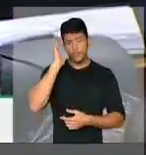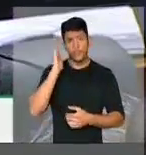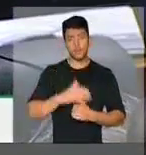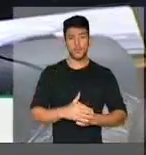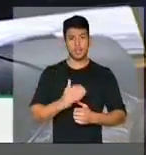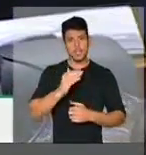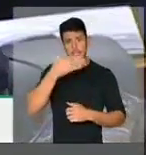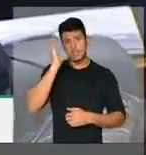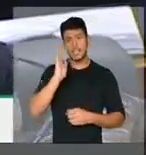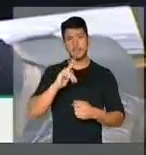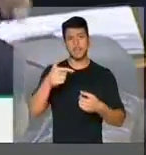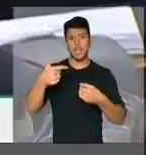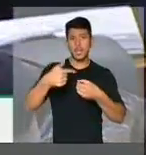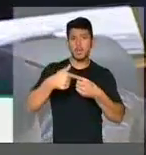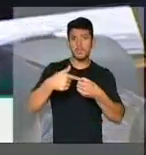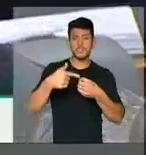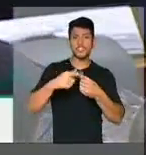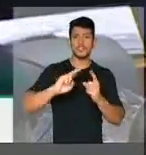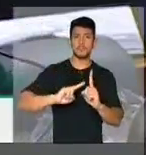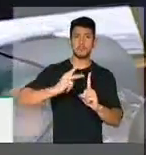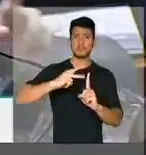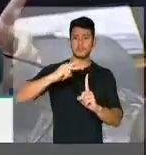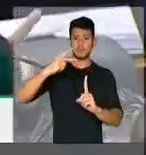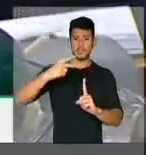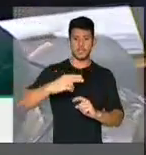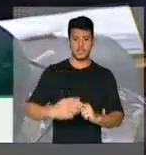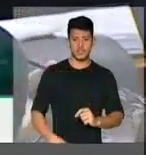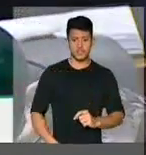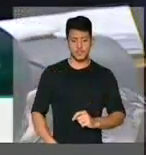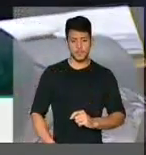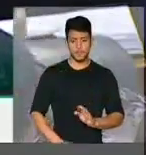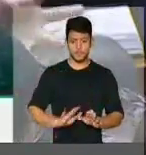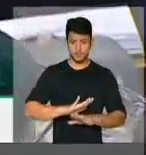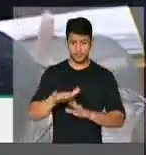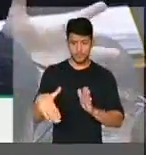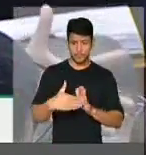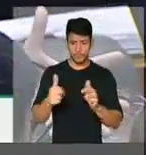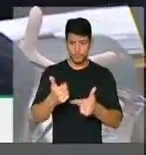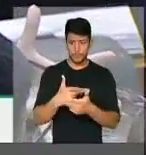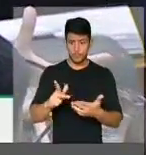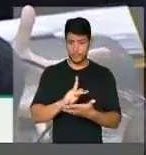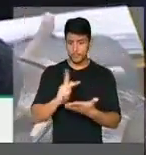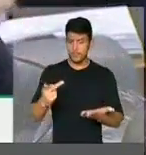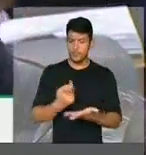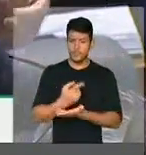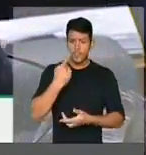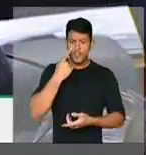o aumento dos combustíveis de maneira ilegal e tudo o que está acontecendo. Olha a